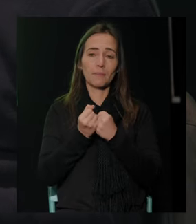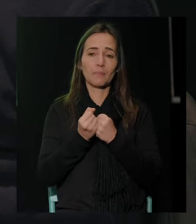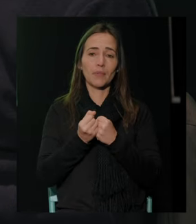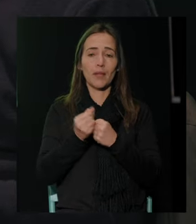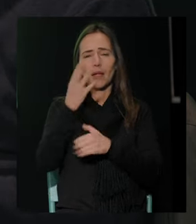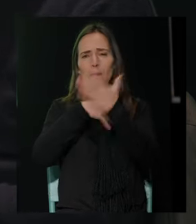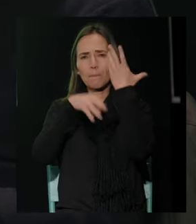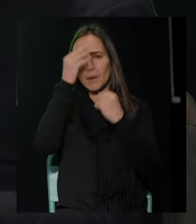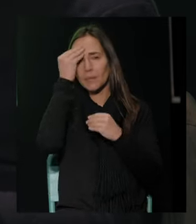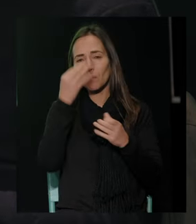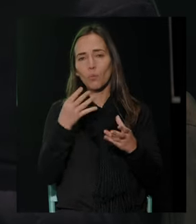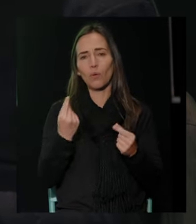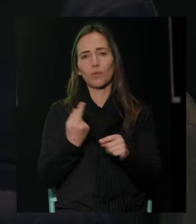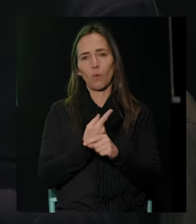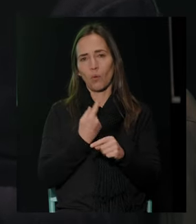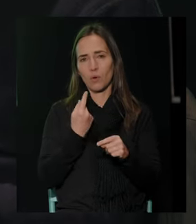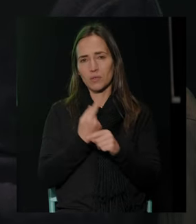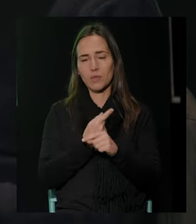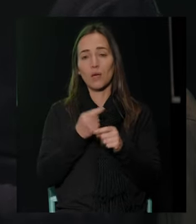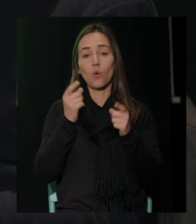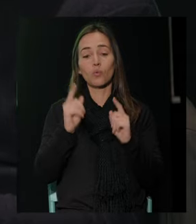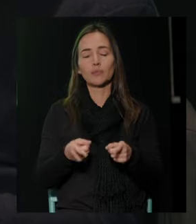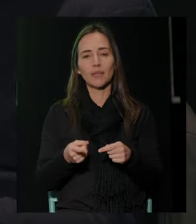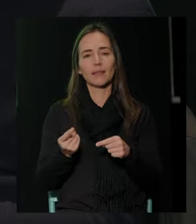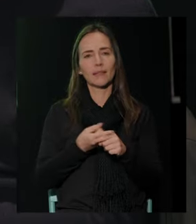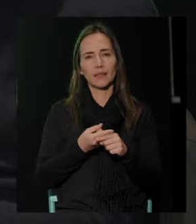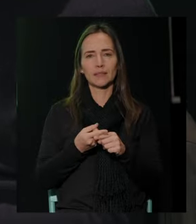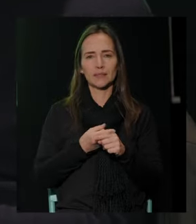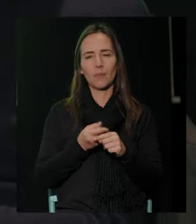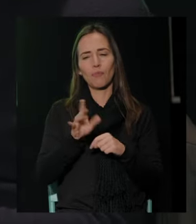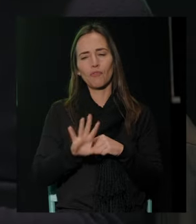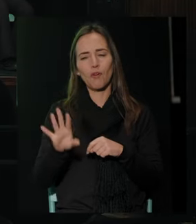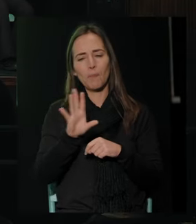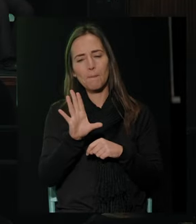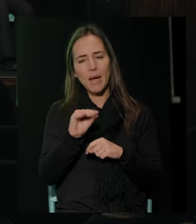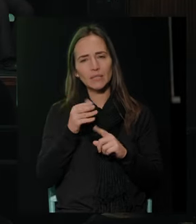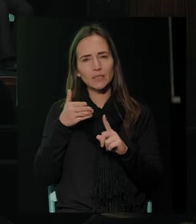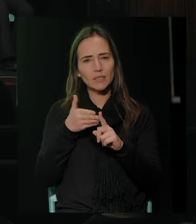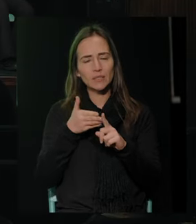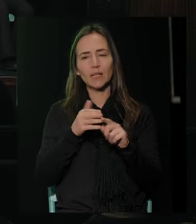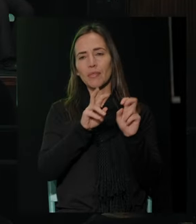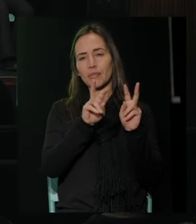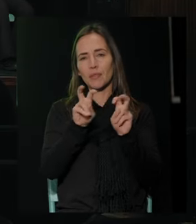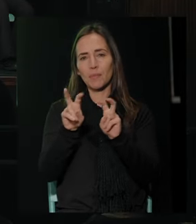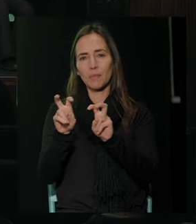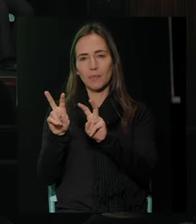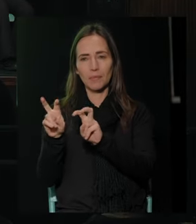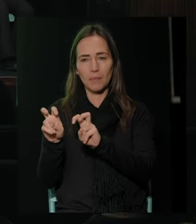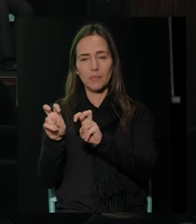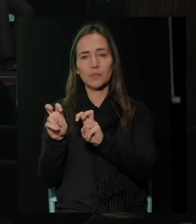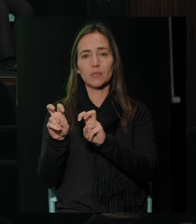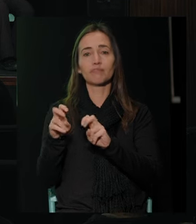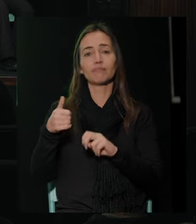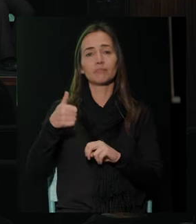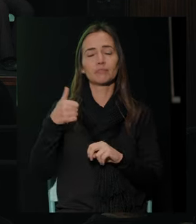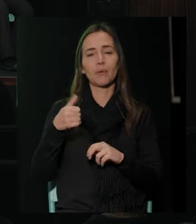aprendi imensa coisa, comecei a interessar-me, de uma forma mais assertiva por estas matérias e, acima